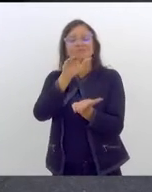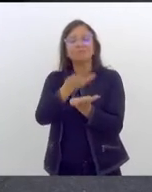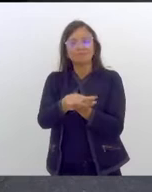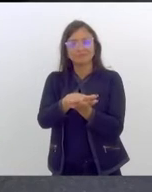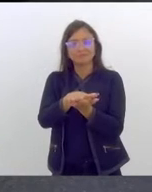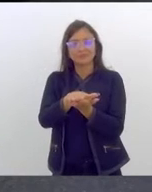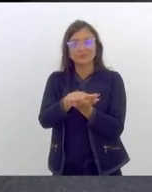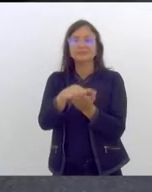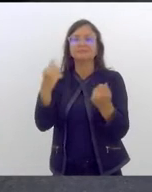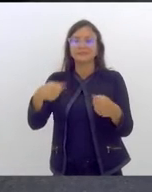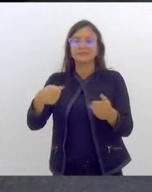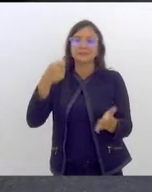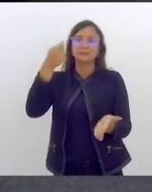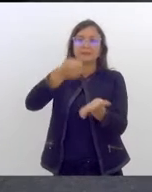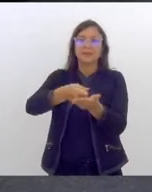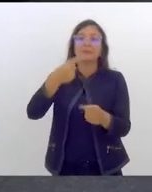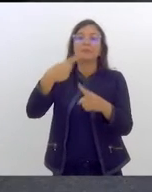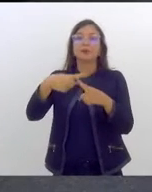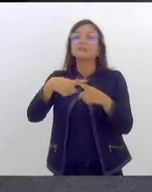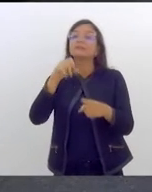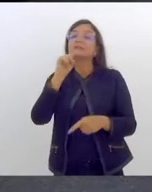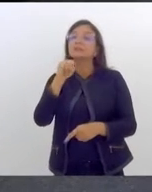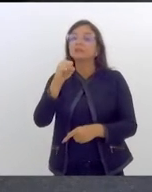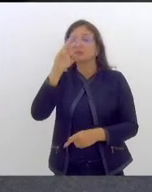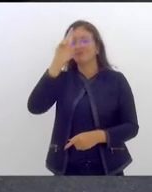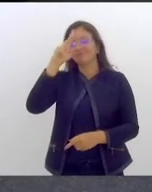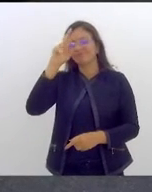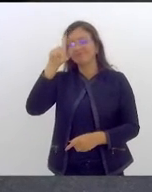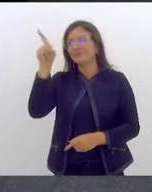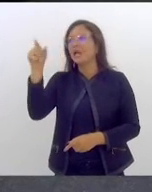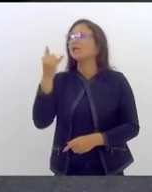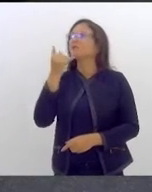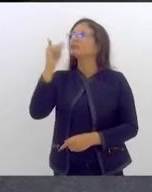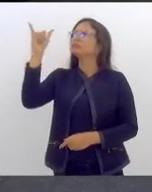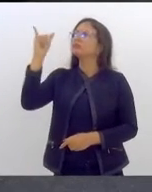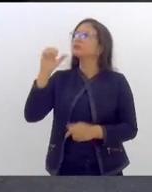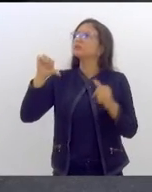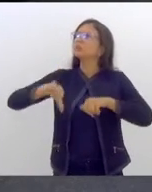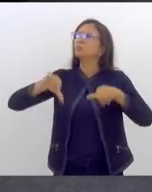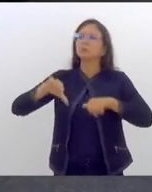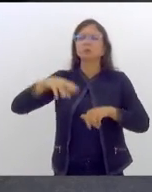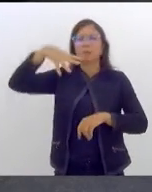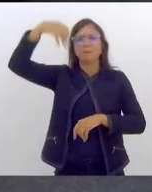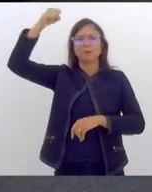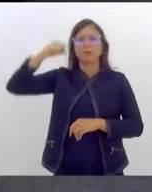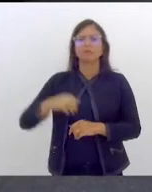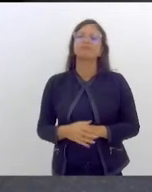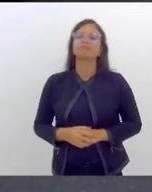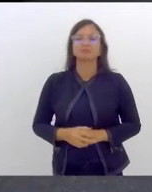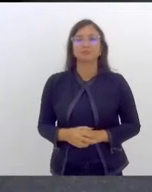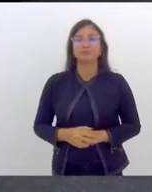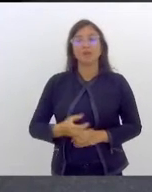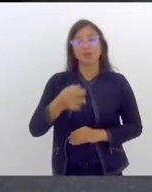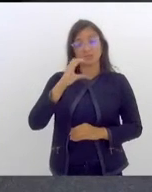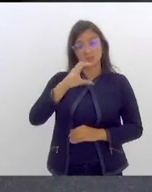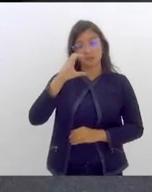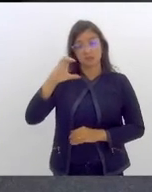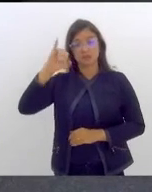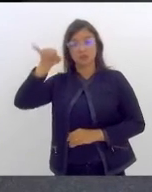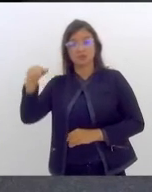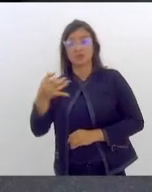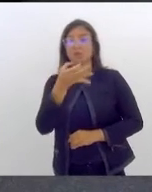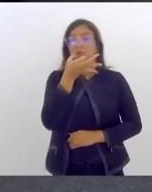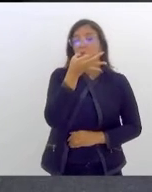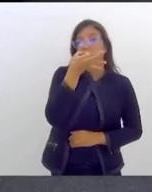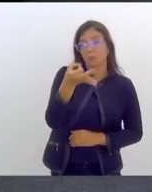na hipótese de falha no fornecimento de energia elétrica da outras providências o parecer da ccj